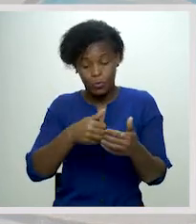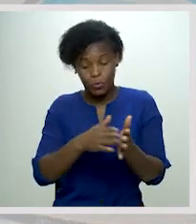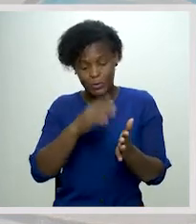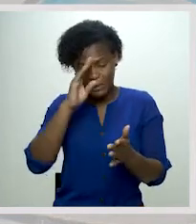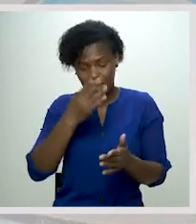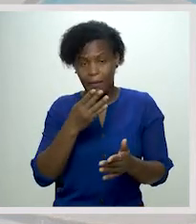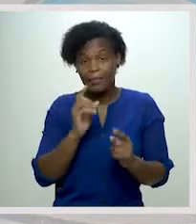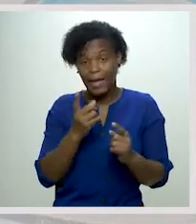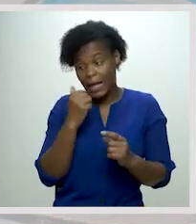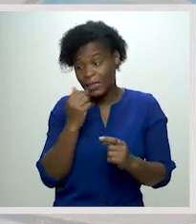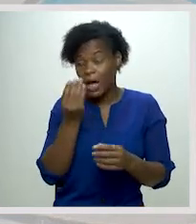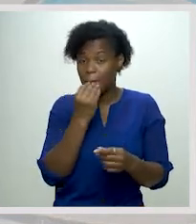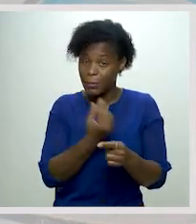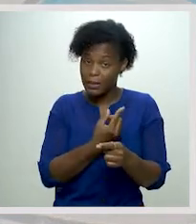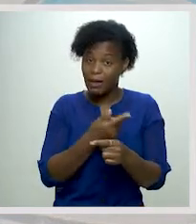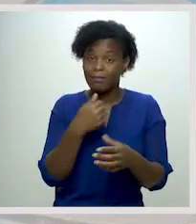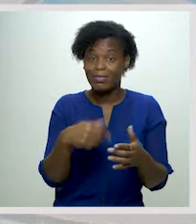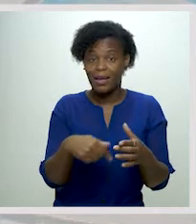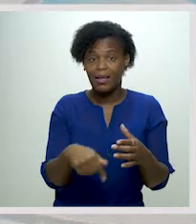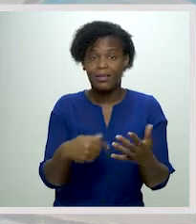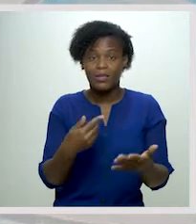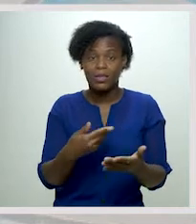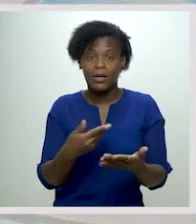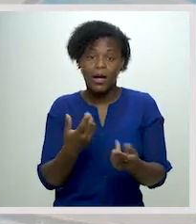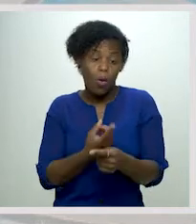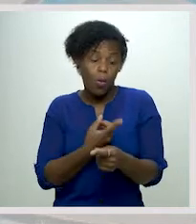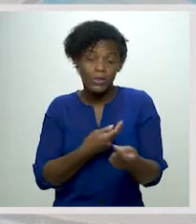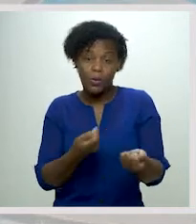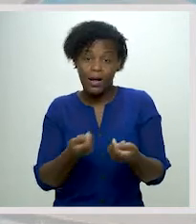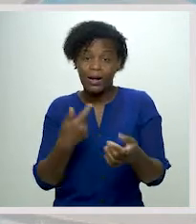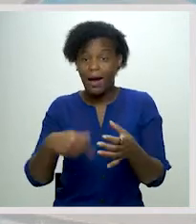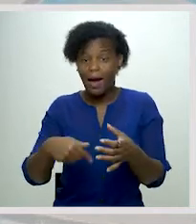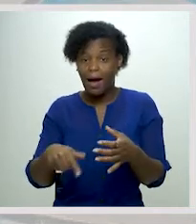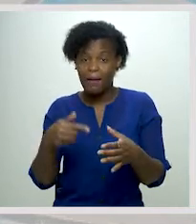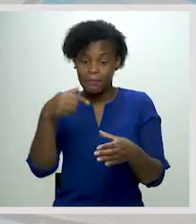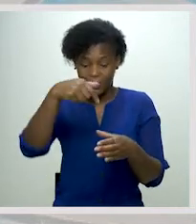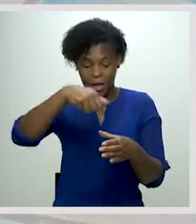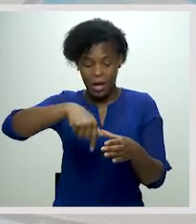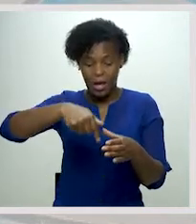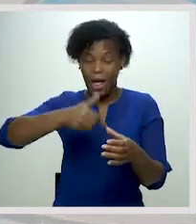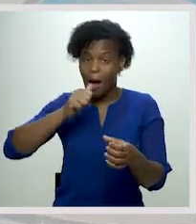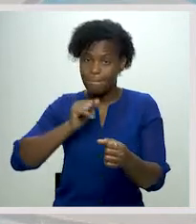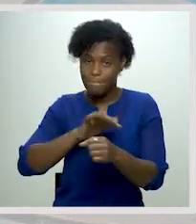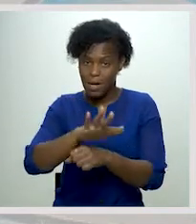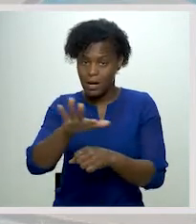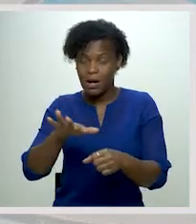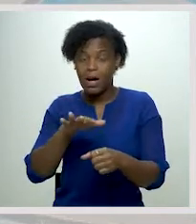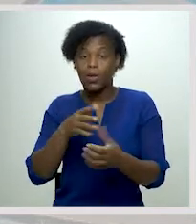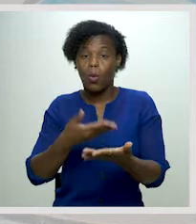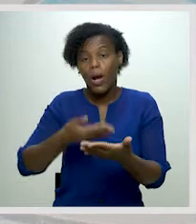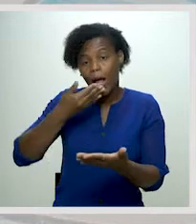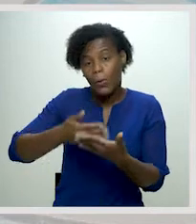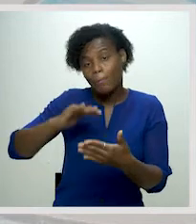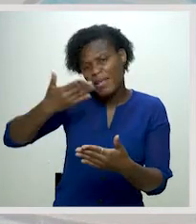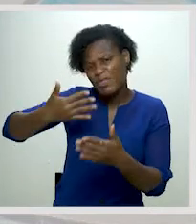nós sabemos que adquiriam os seus alimentos através das substâncias orgânicas existentes nos oceanos, ou